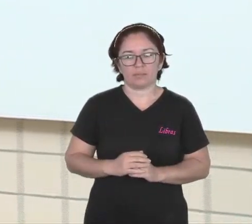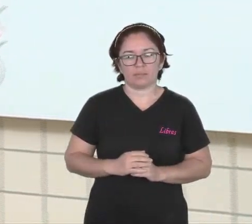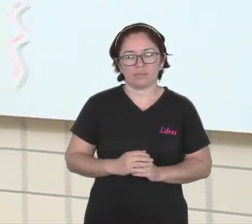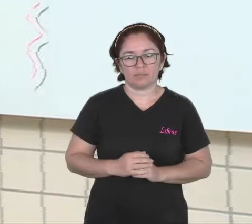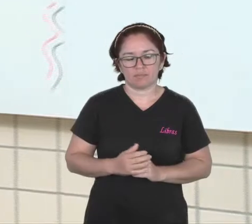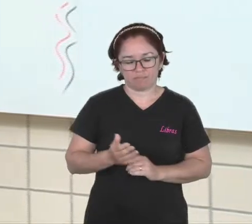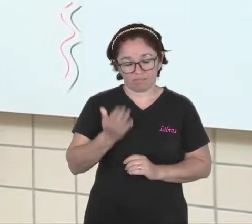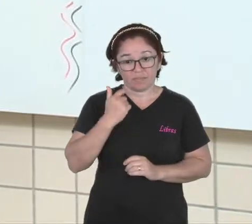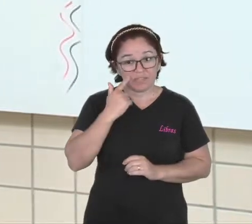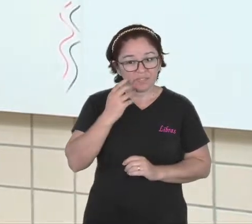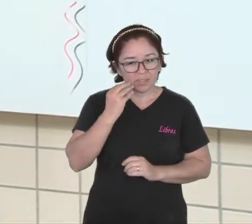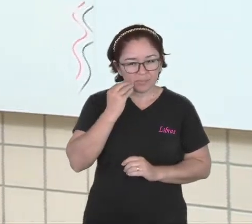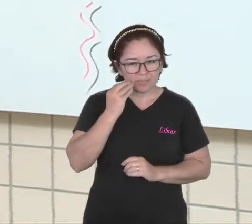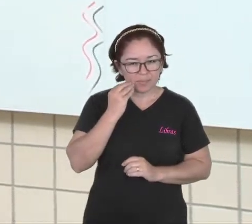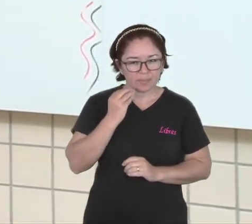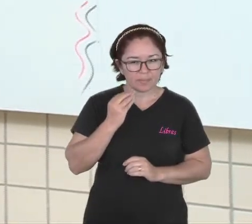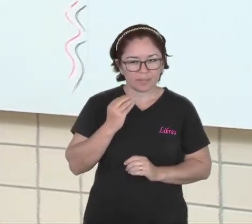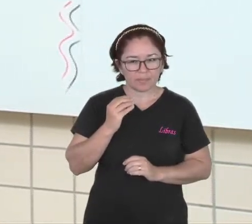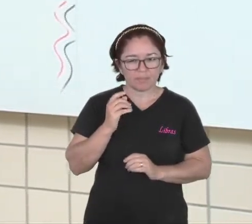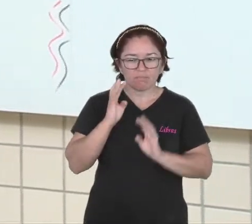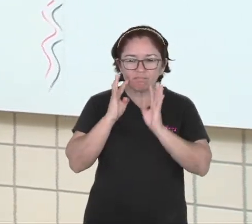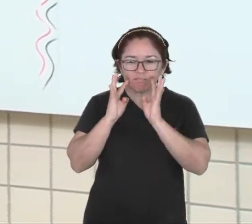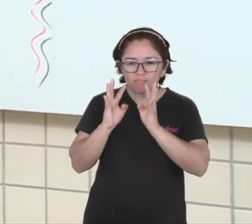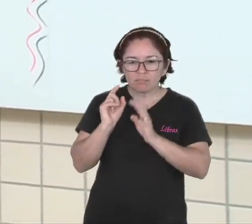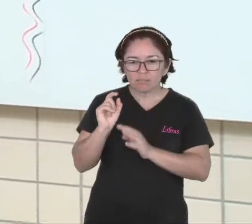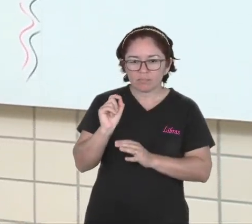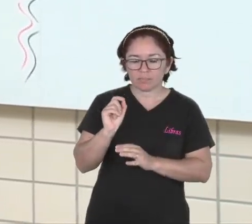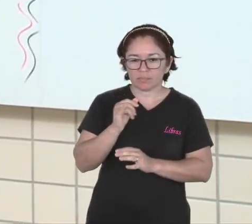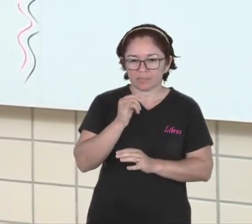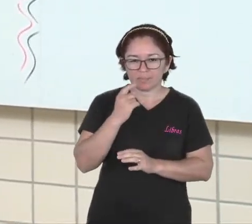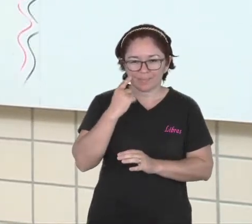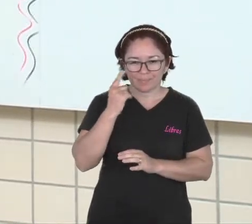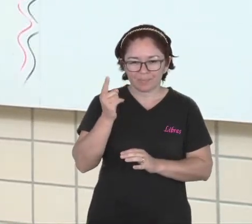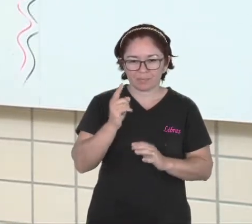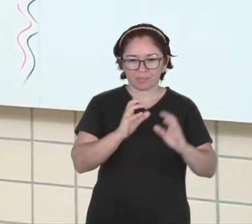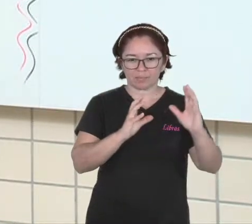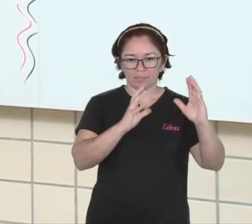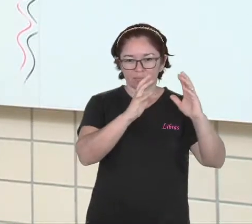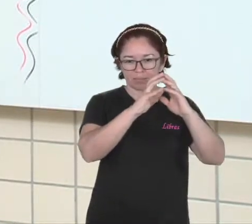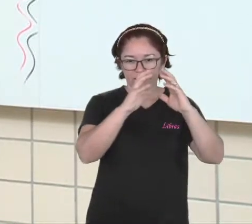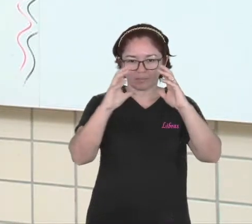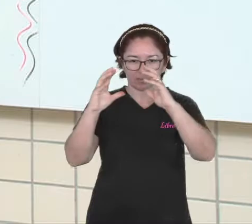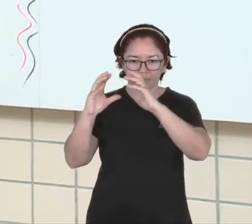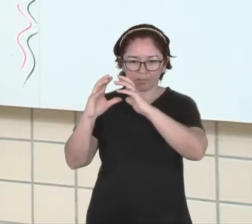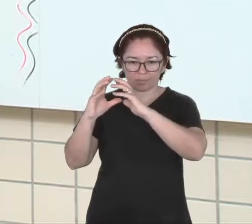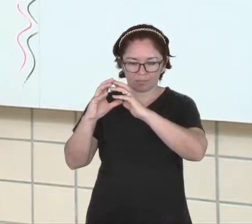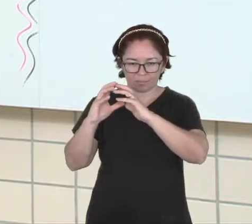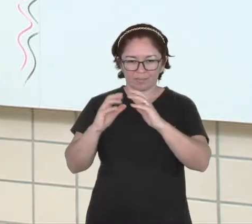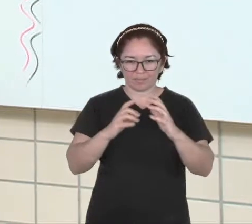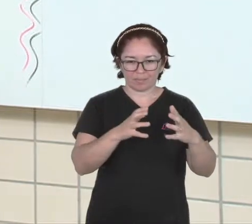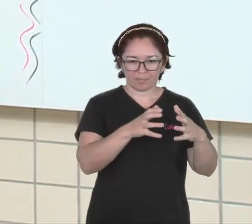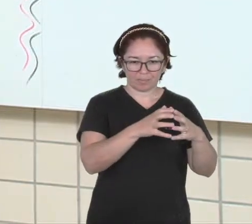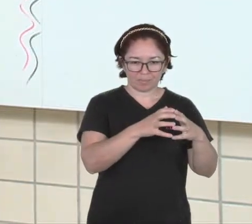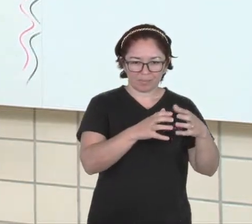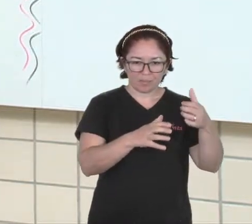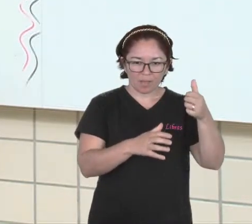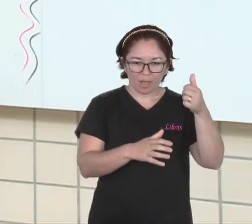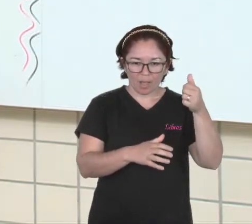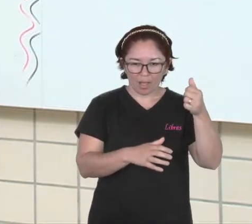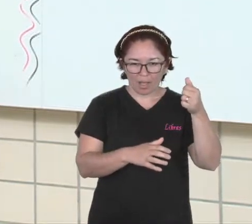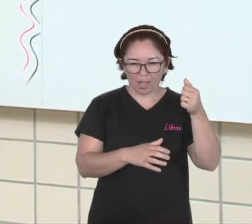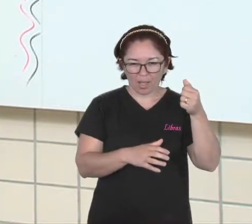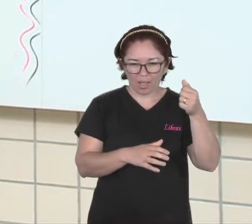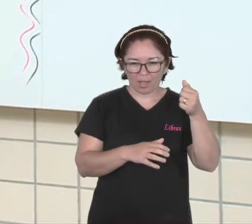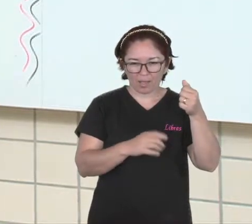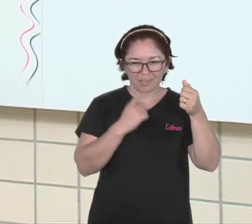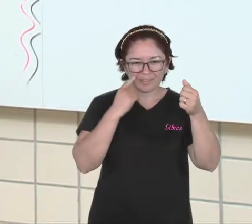vocês para um detalhe. Nesse momento aqui, onde eu criei essa função, eu chamei esse conjunto A de conjunto de partida, de onde a seta